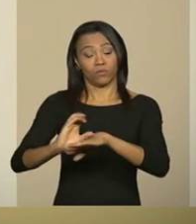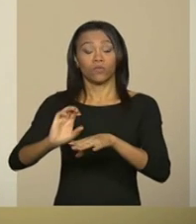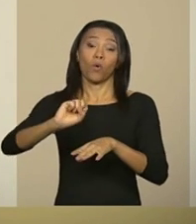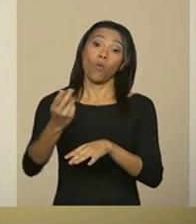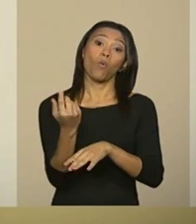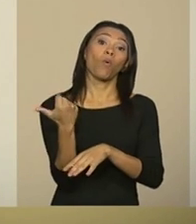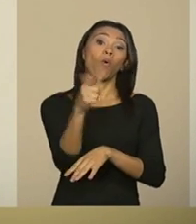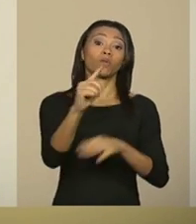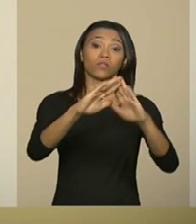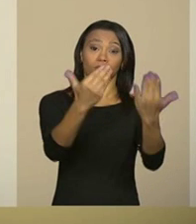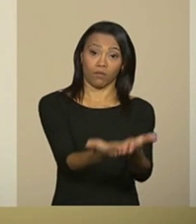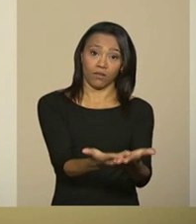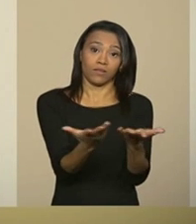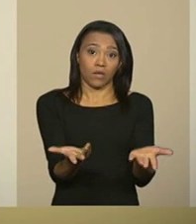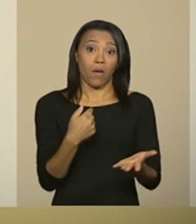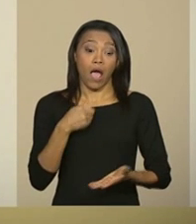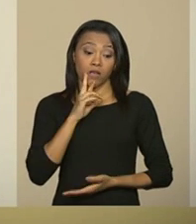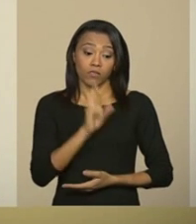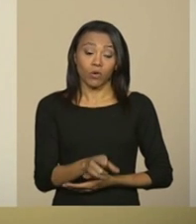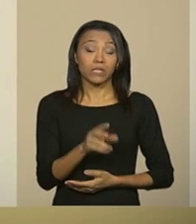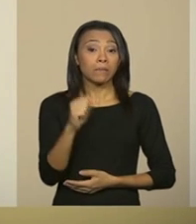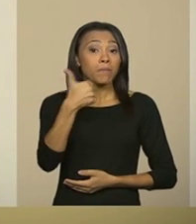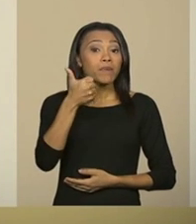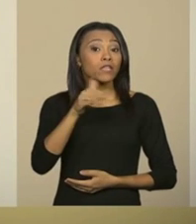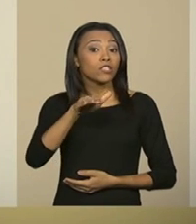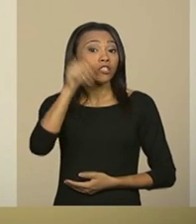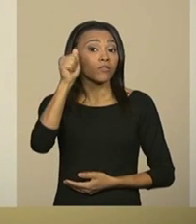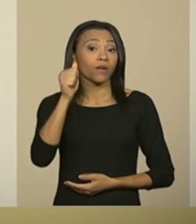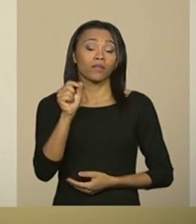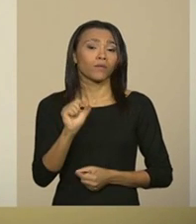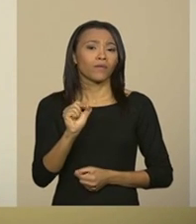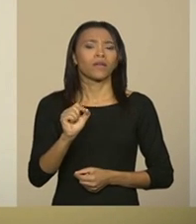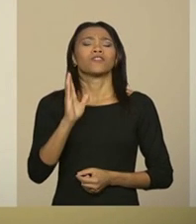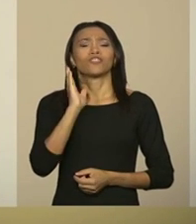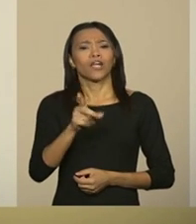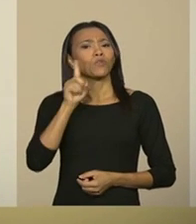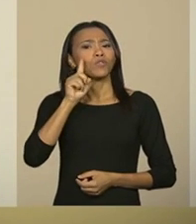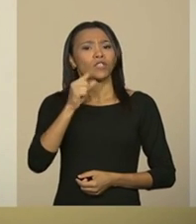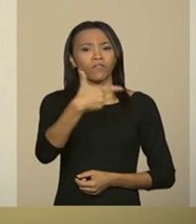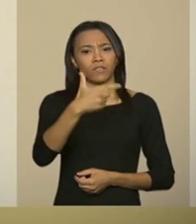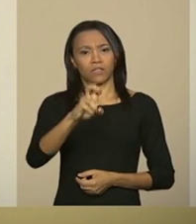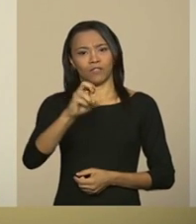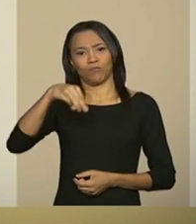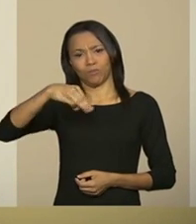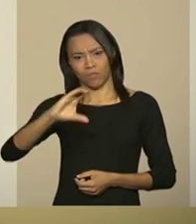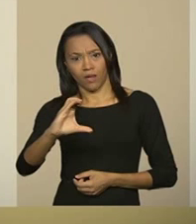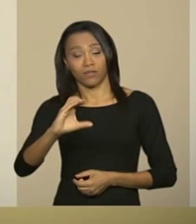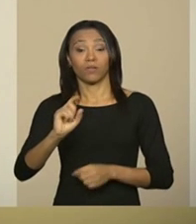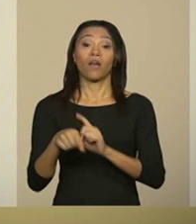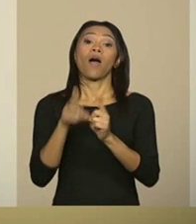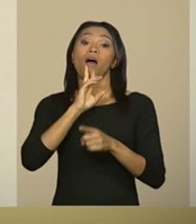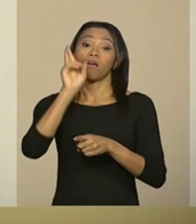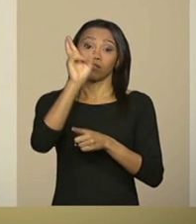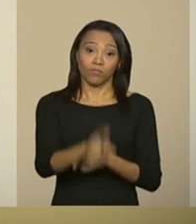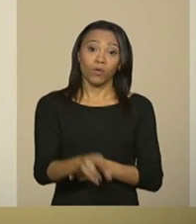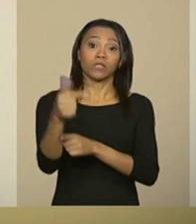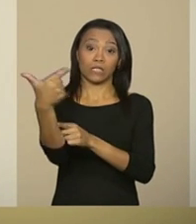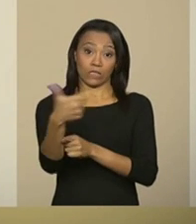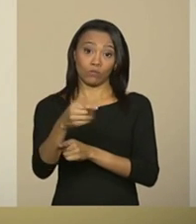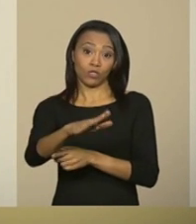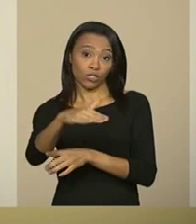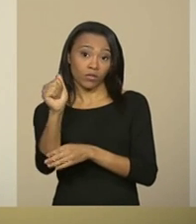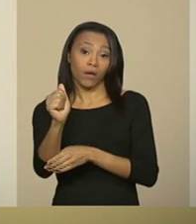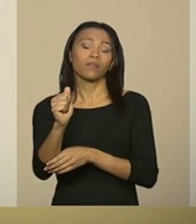outra escola o resultado dessa primeira chamada luciano sai já no dia 25 de março o resultado da segunda chamada